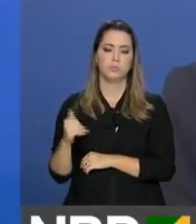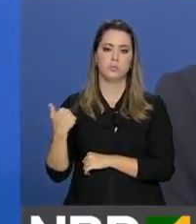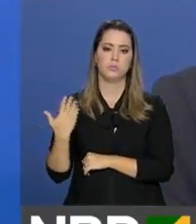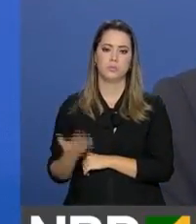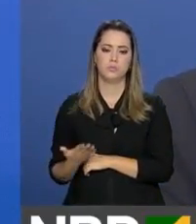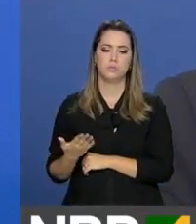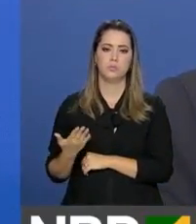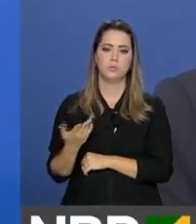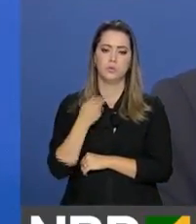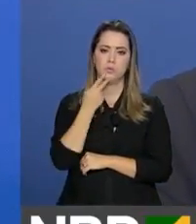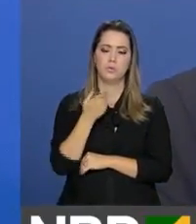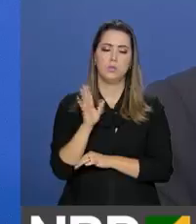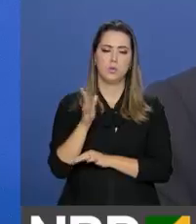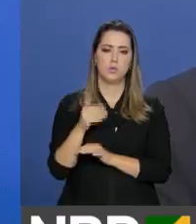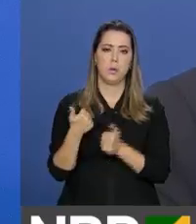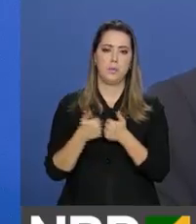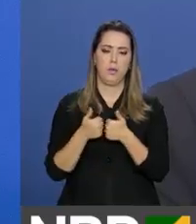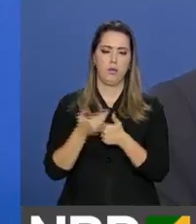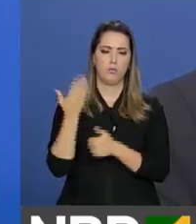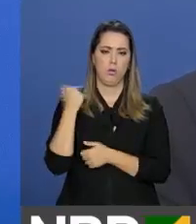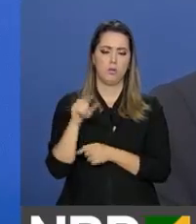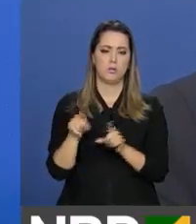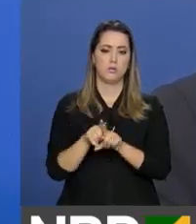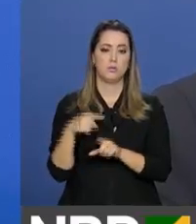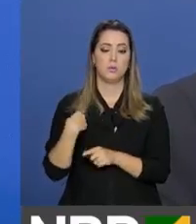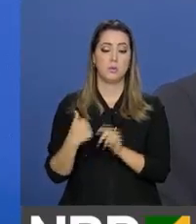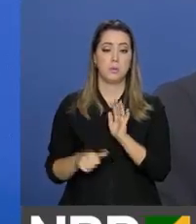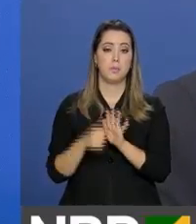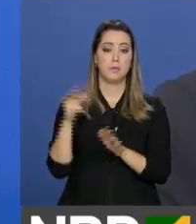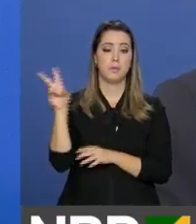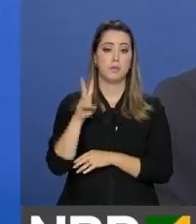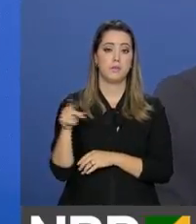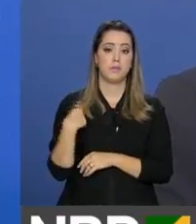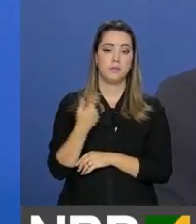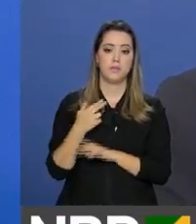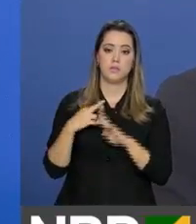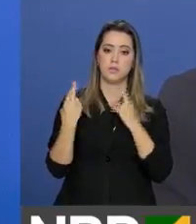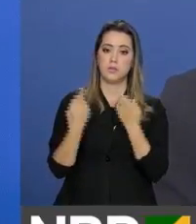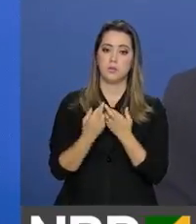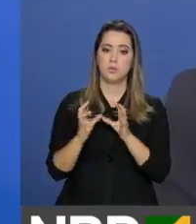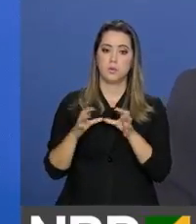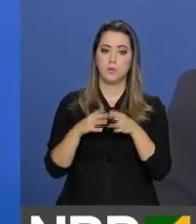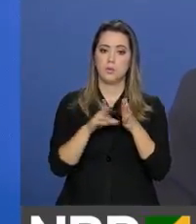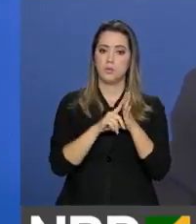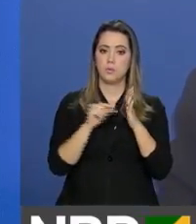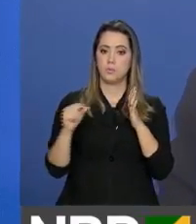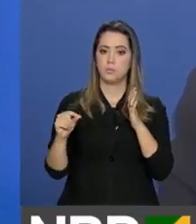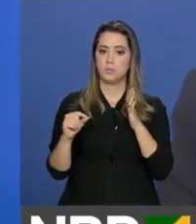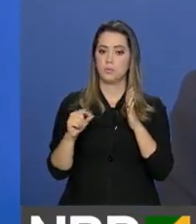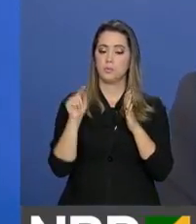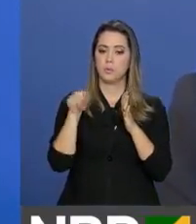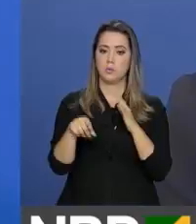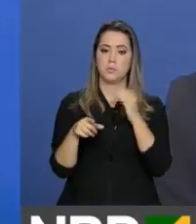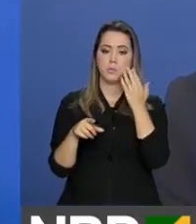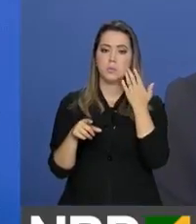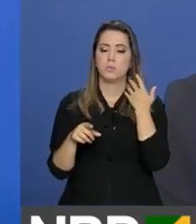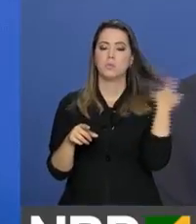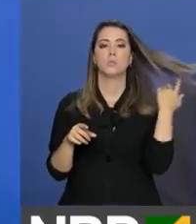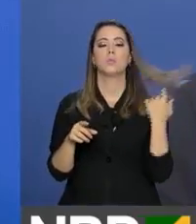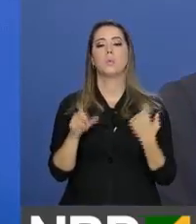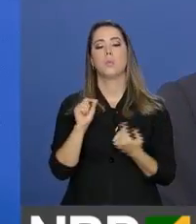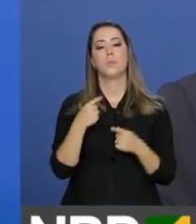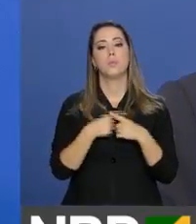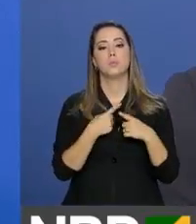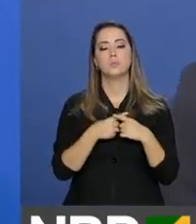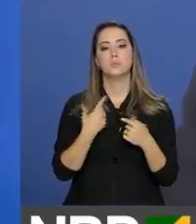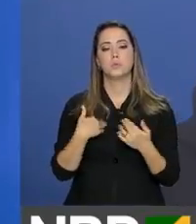E, como disse há pouco, pela primeira vez, né, nós trazemos para o Palácio uma reunião conjunta por obra do Helder Barbalho. Daí